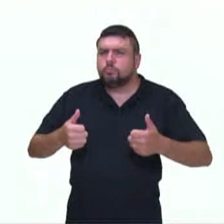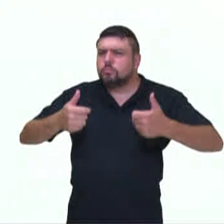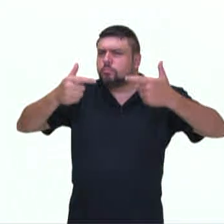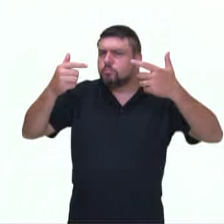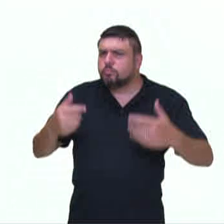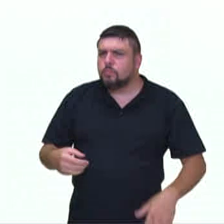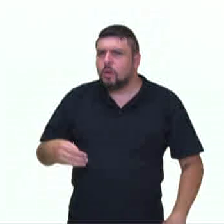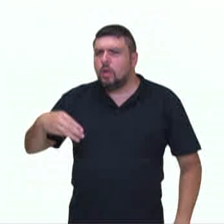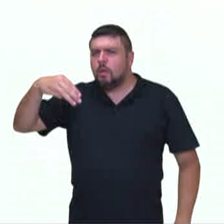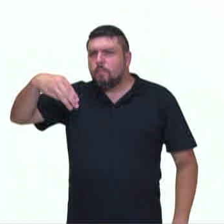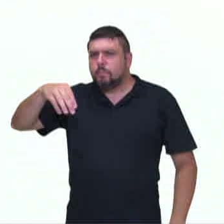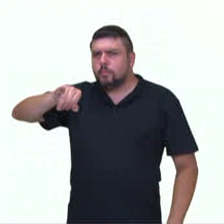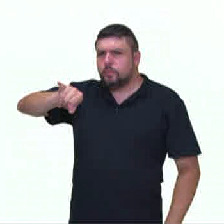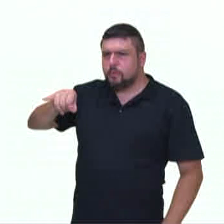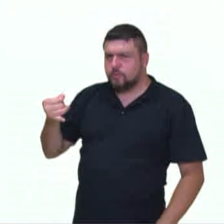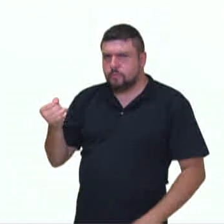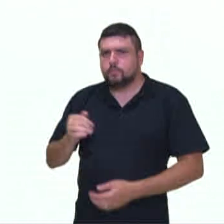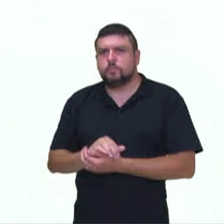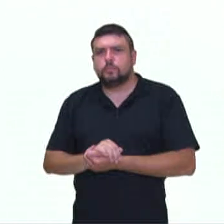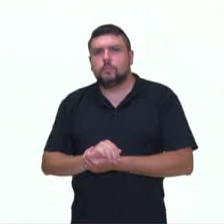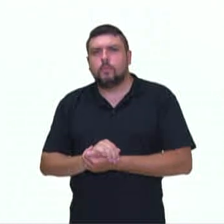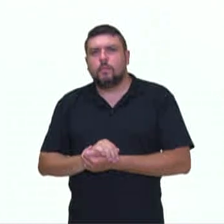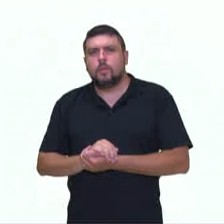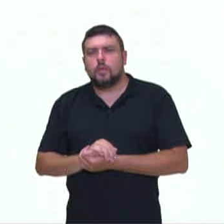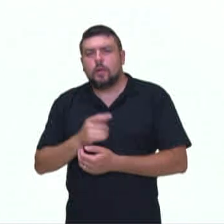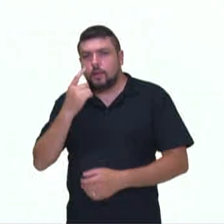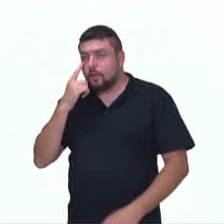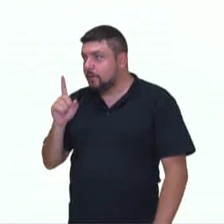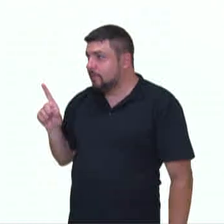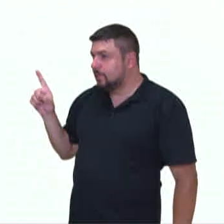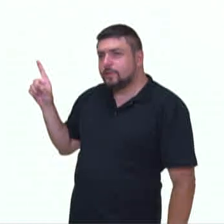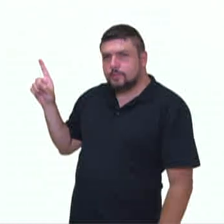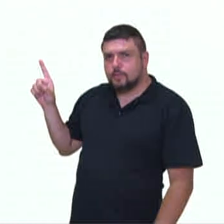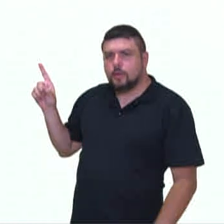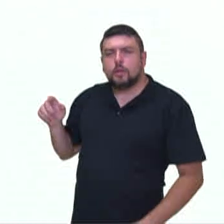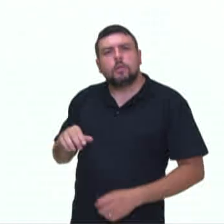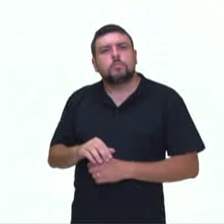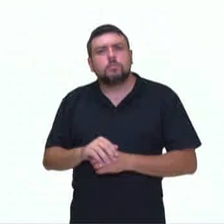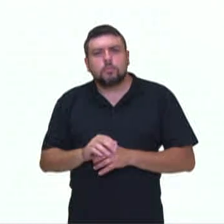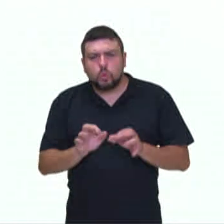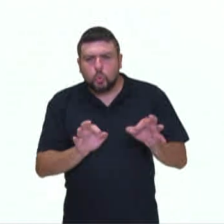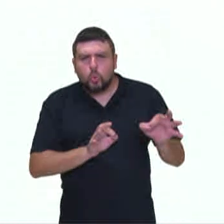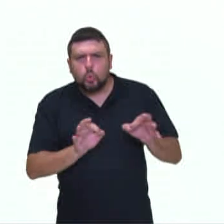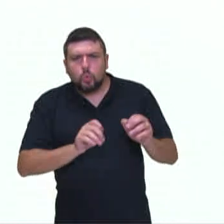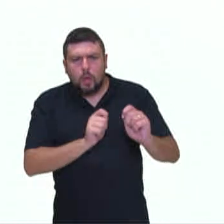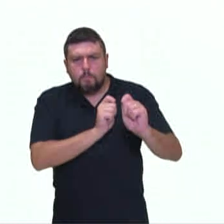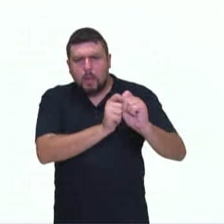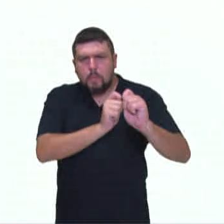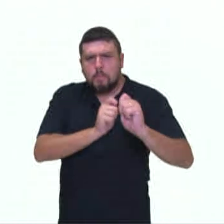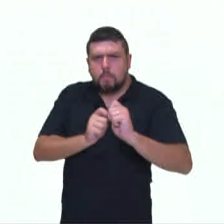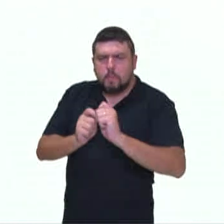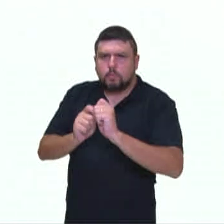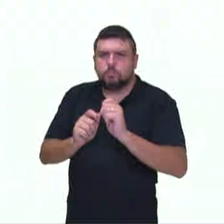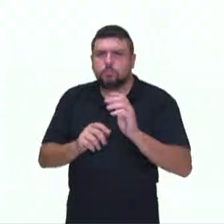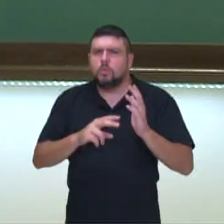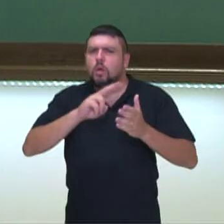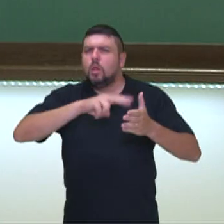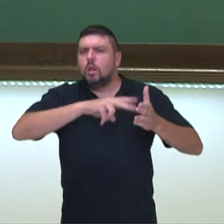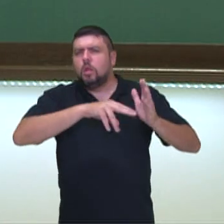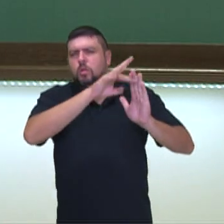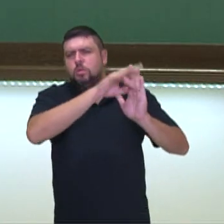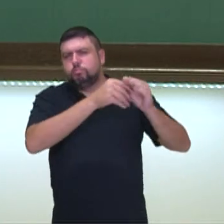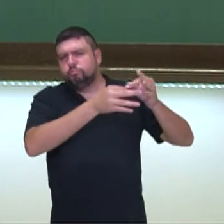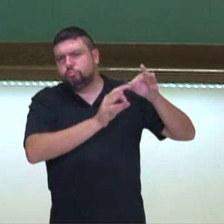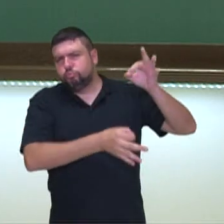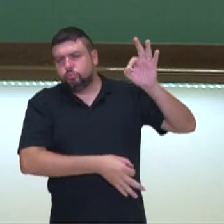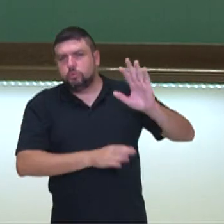Jenkins. Ele é um cara que também gosta de provocar, né? Ele trabalha com escultura, gente. Eu não vou ler o texto porque ele é muito comprido, mas ele